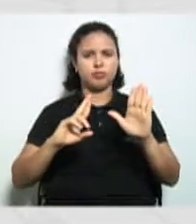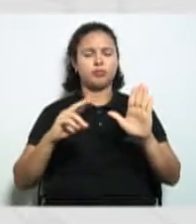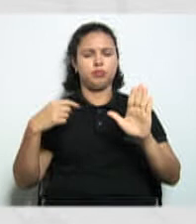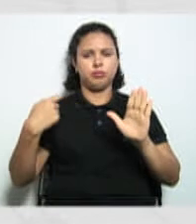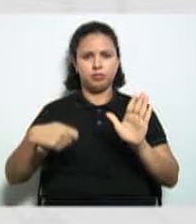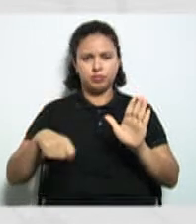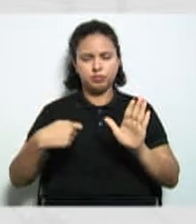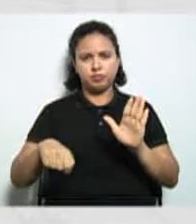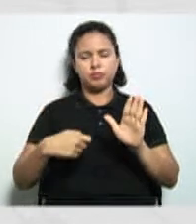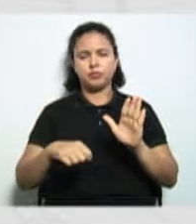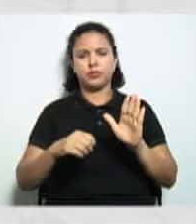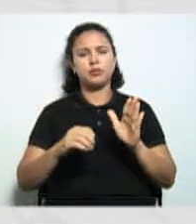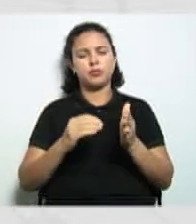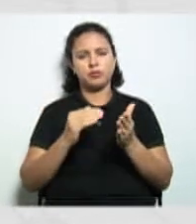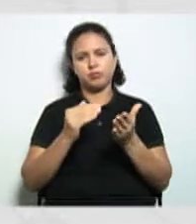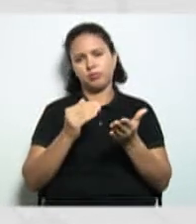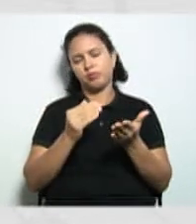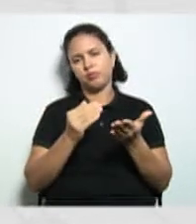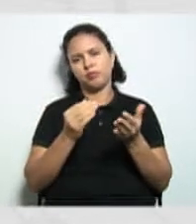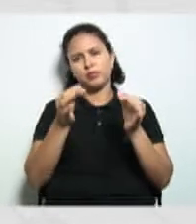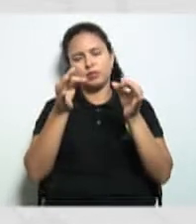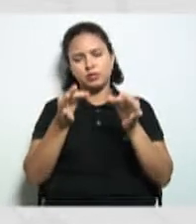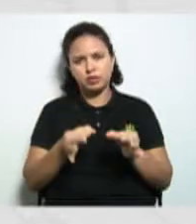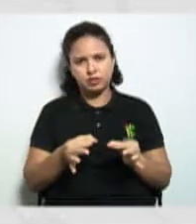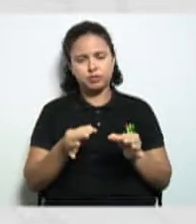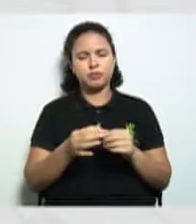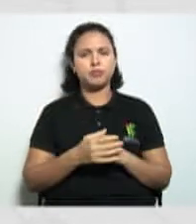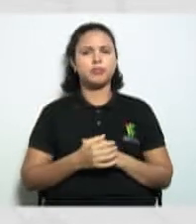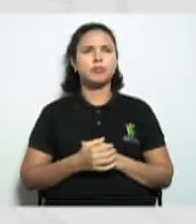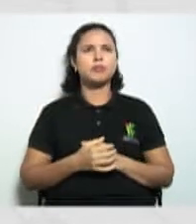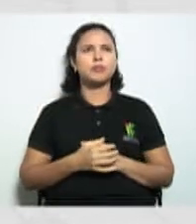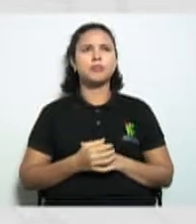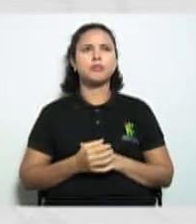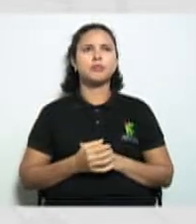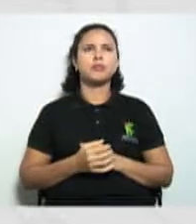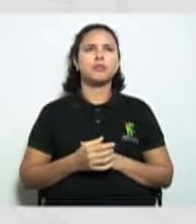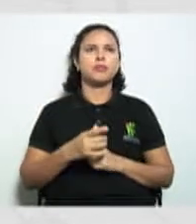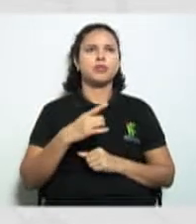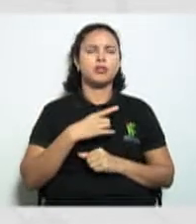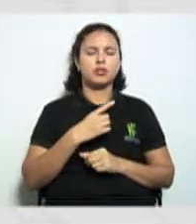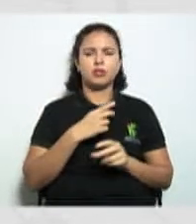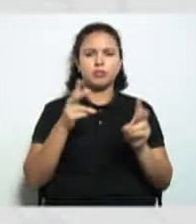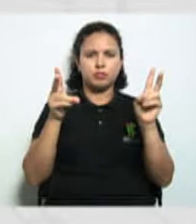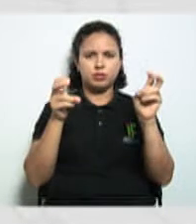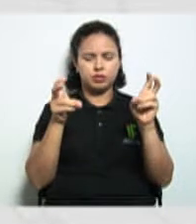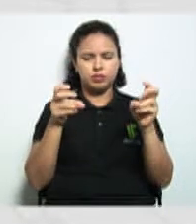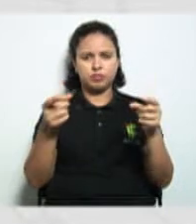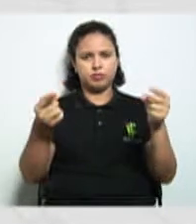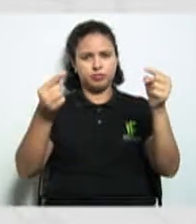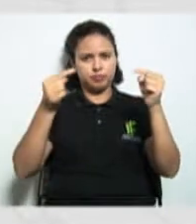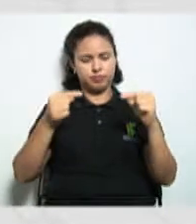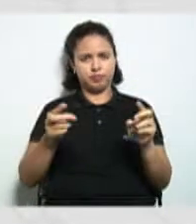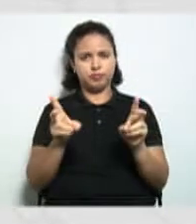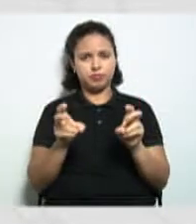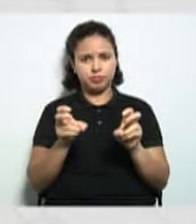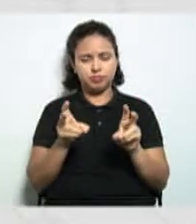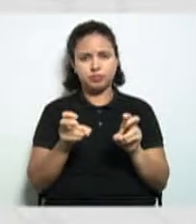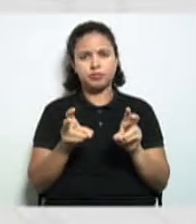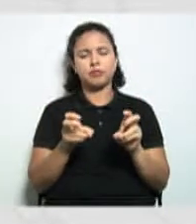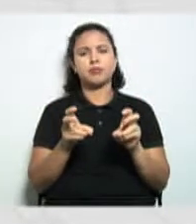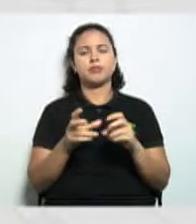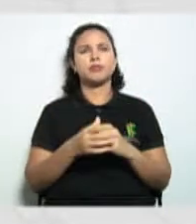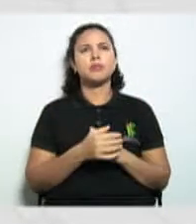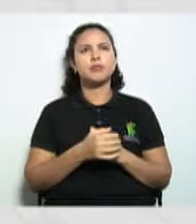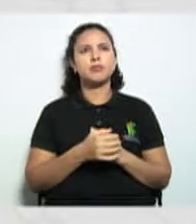até o final. O mais usual, negrito. Subtítulo, se houver. A edição,